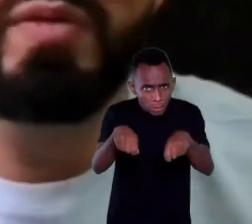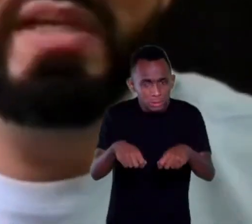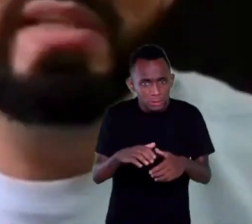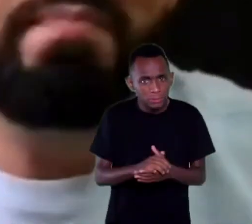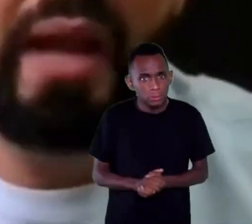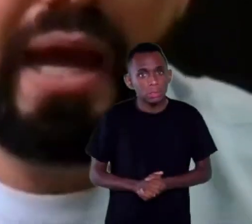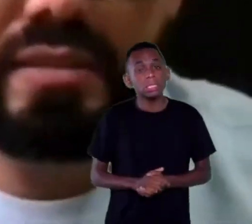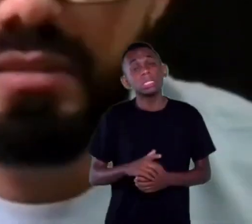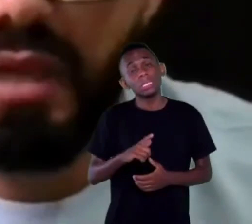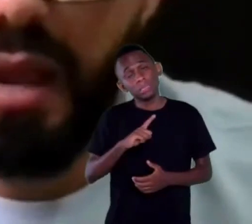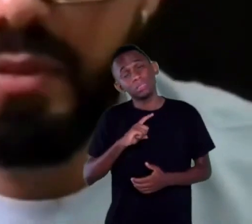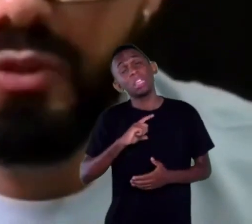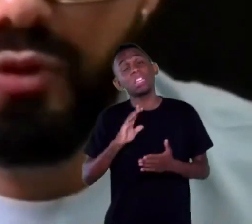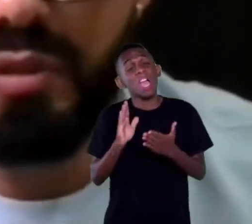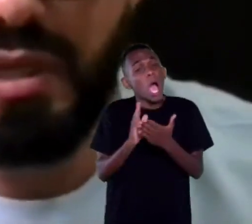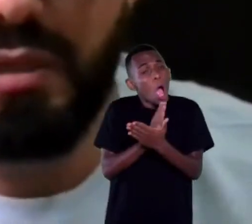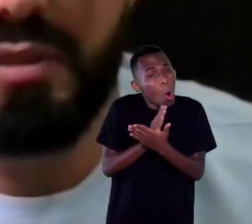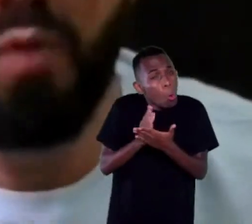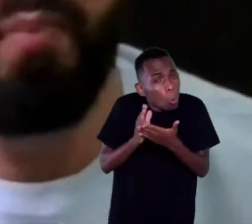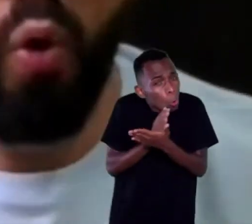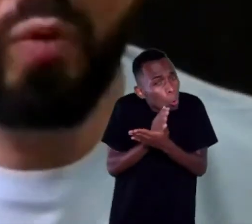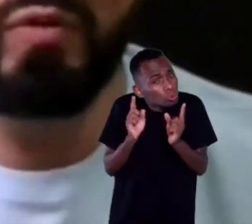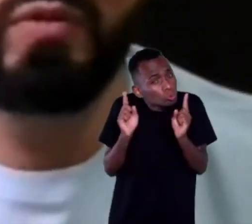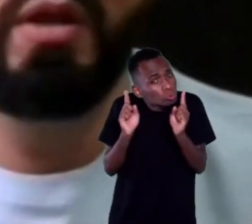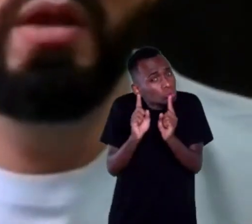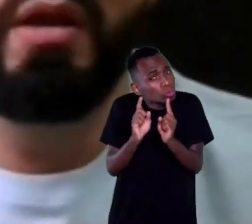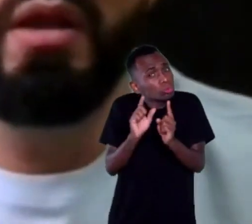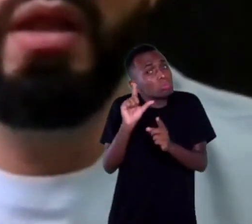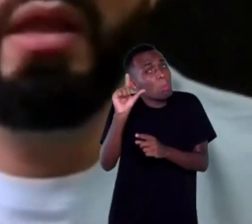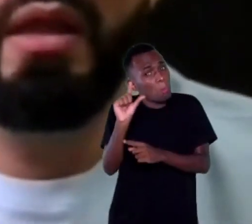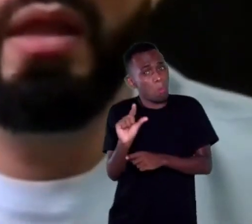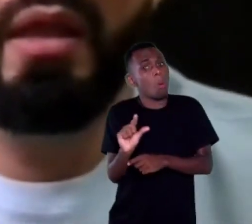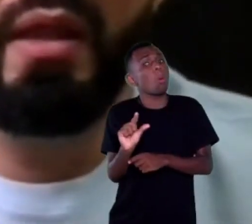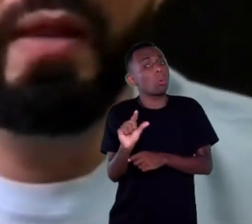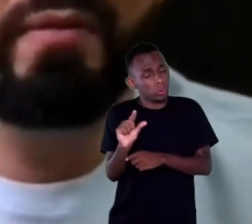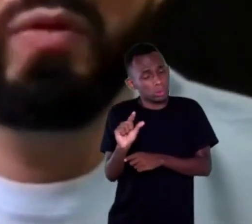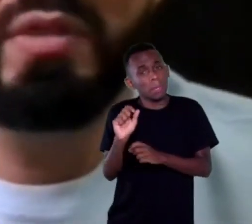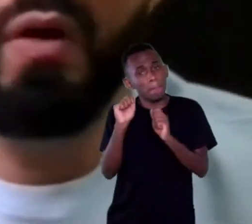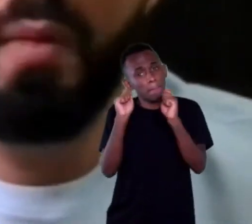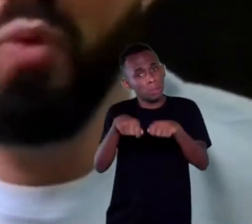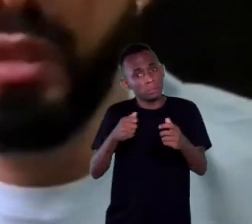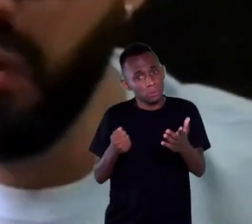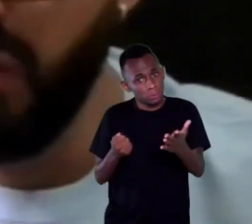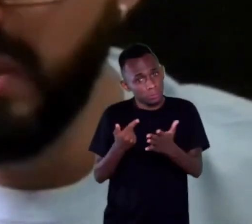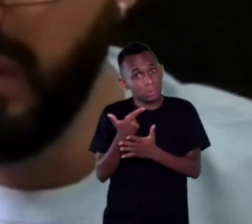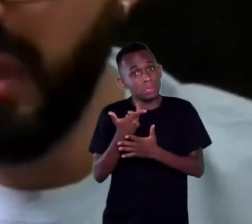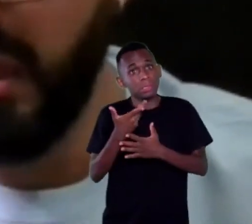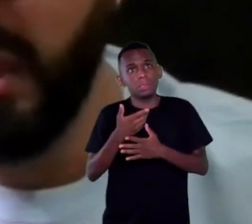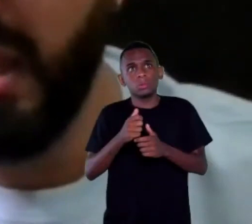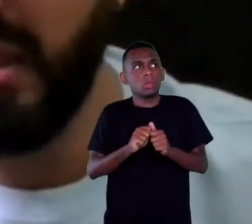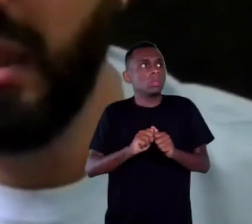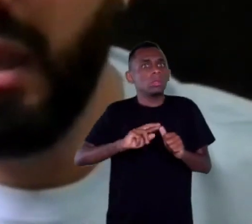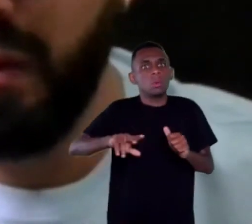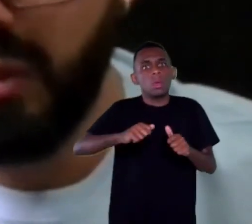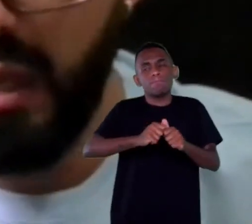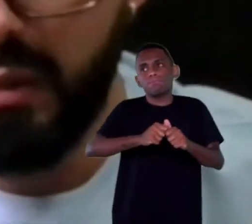tenho alguns exemplares, sabe, Josane? São poucos. Então, se não é muita coisa, eu